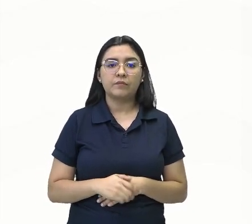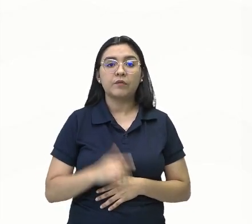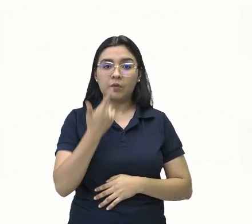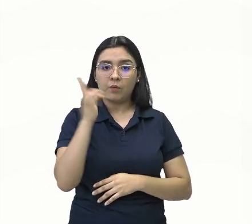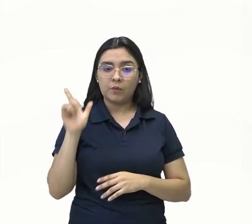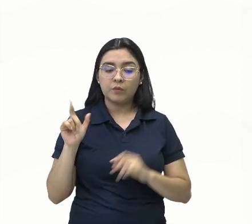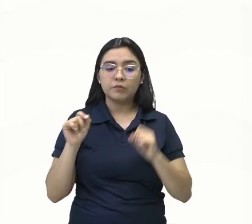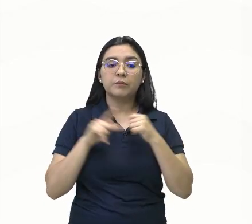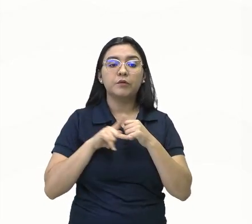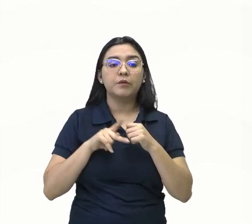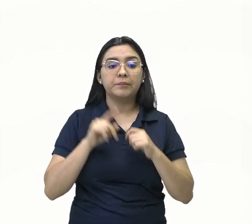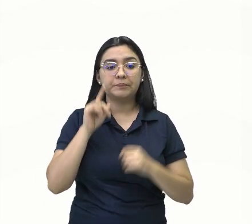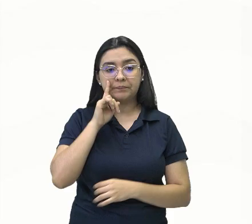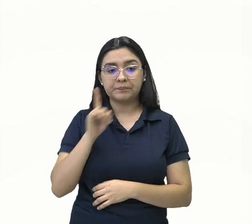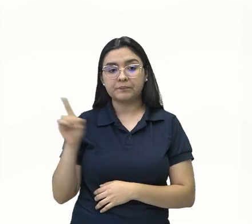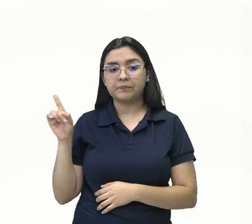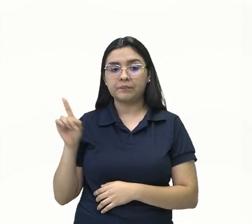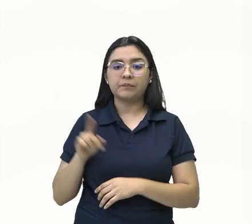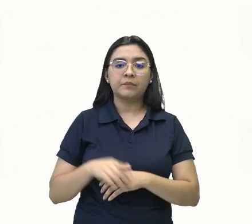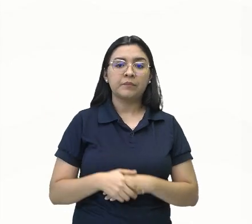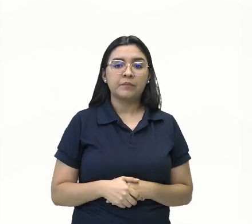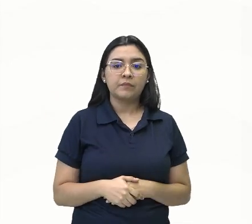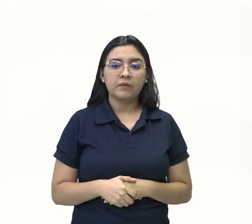Mais um pronome definido agora.